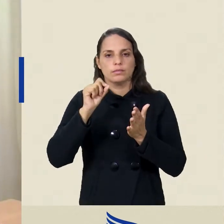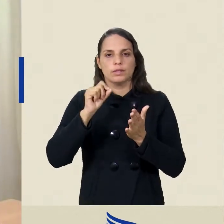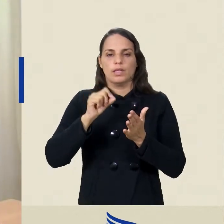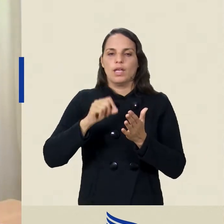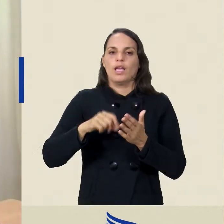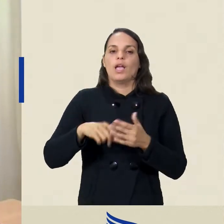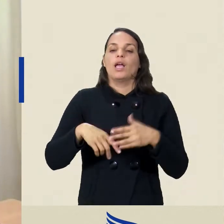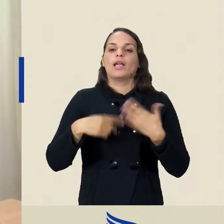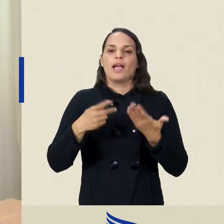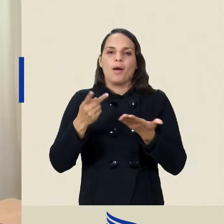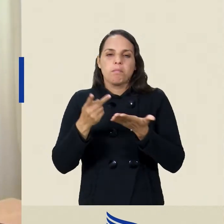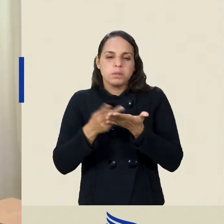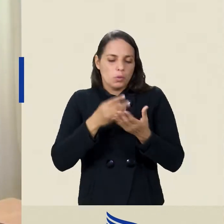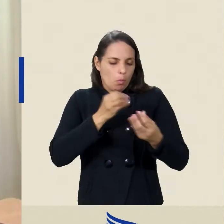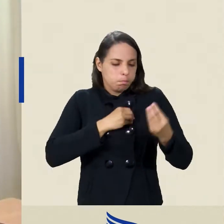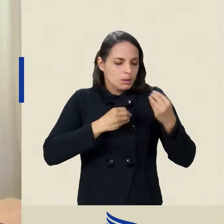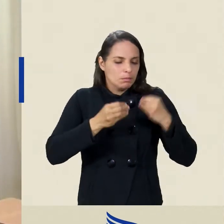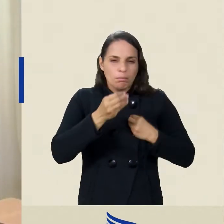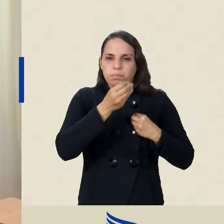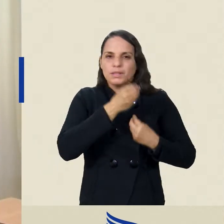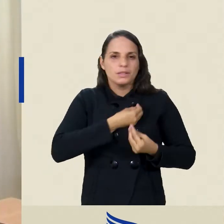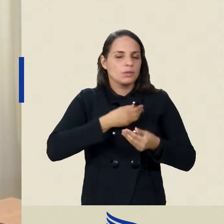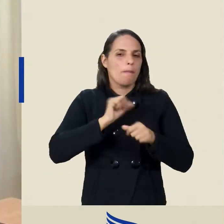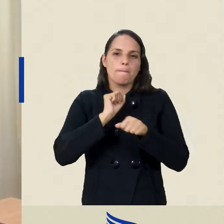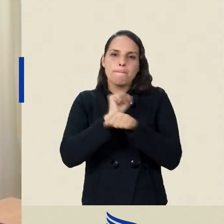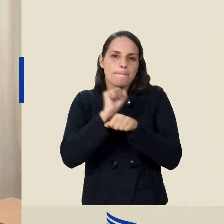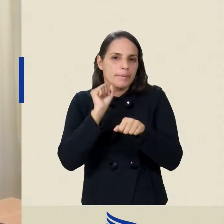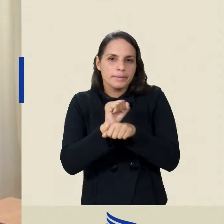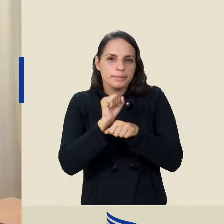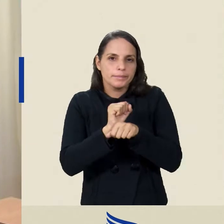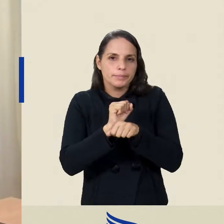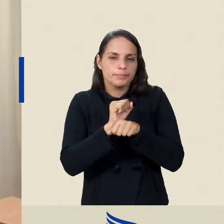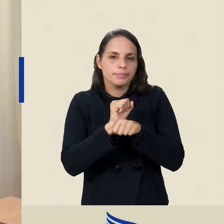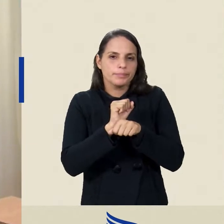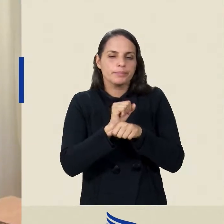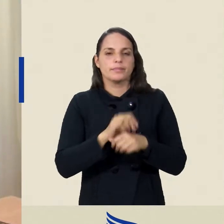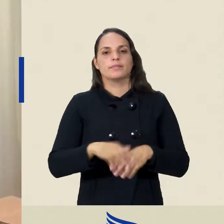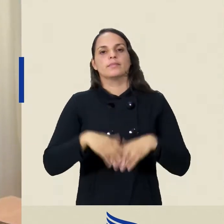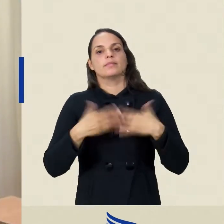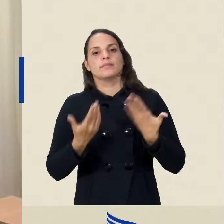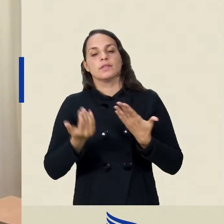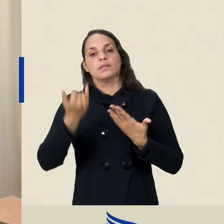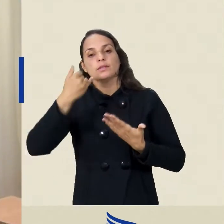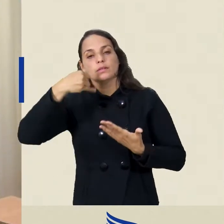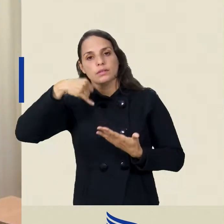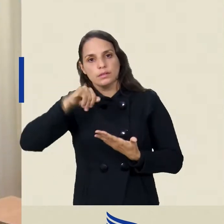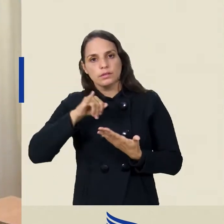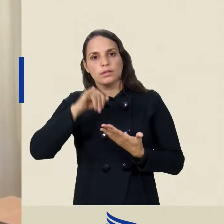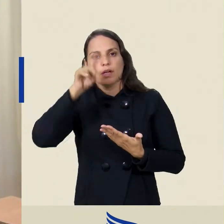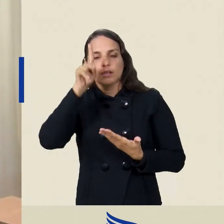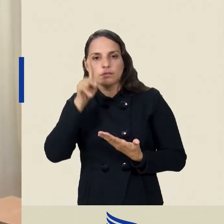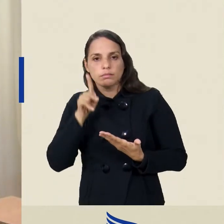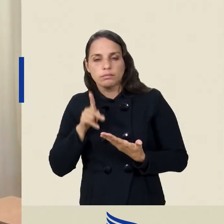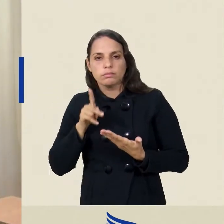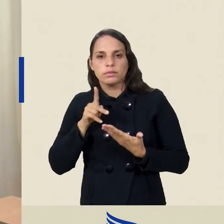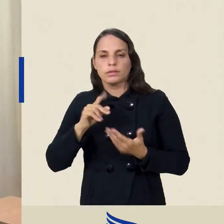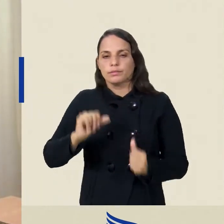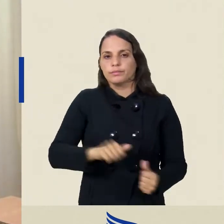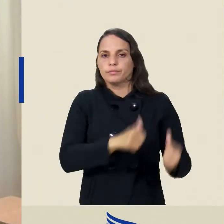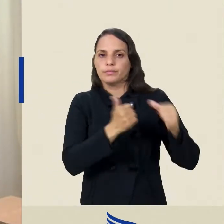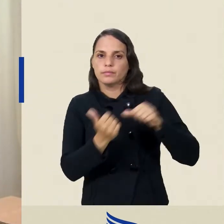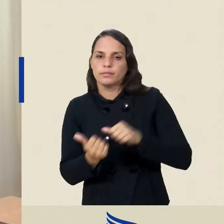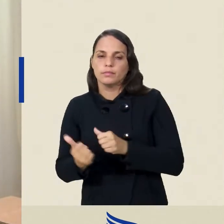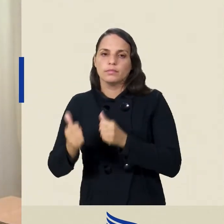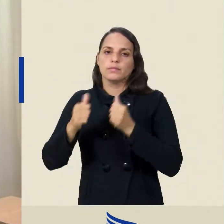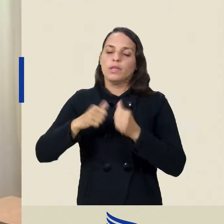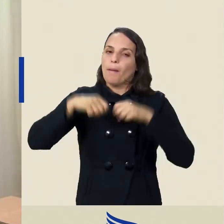E para sepultar alguém, o mesmo precisa estar morto. Portanto, para a pessoa ser batizada,